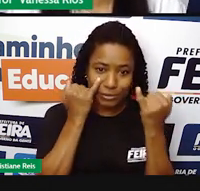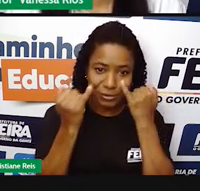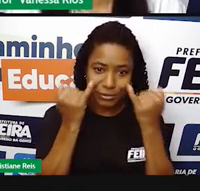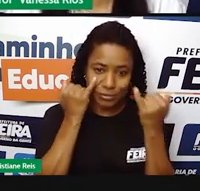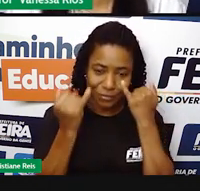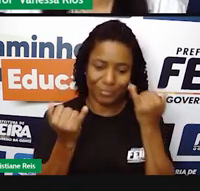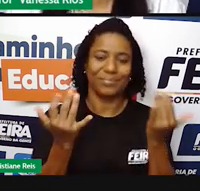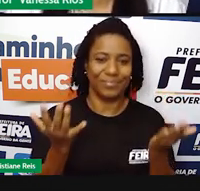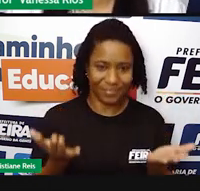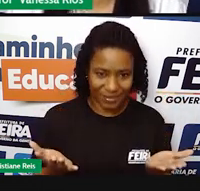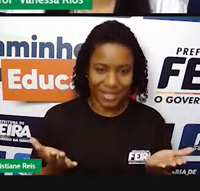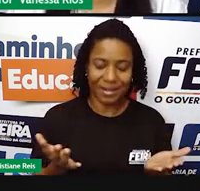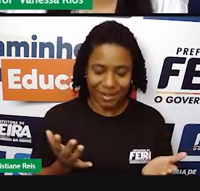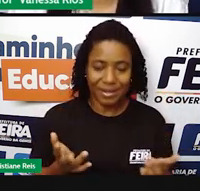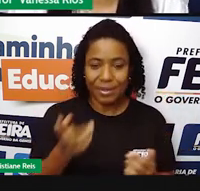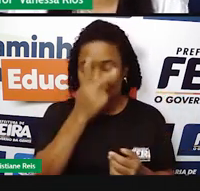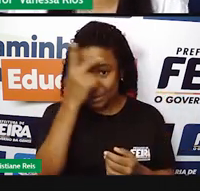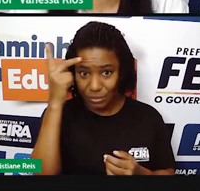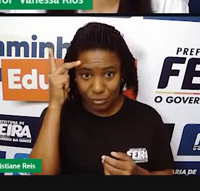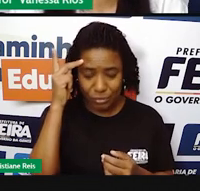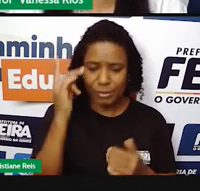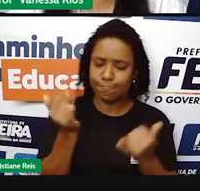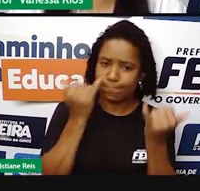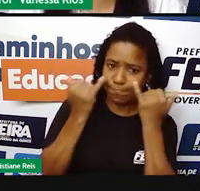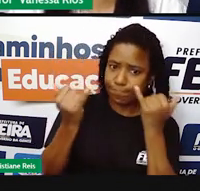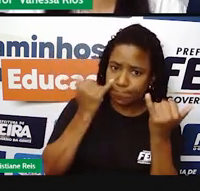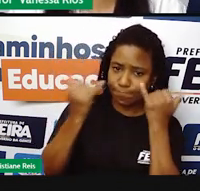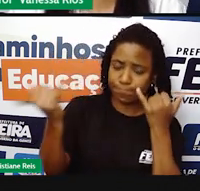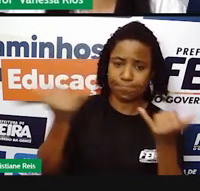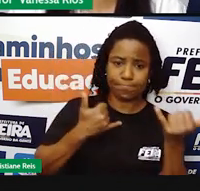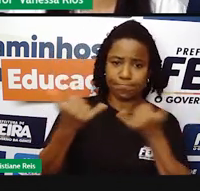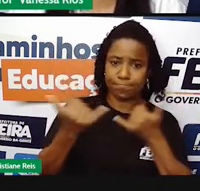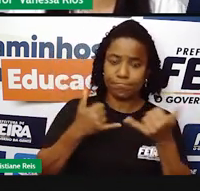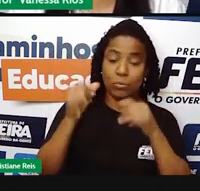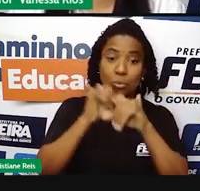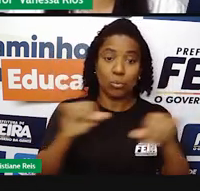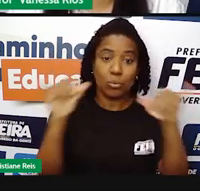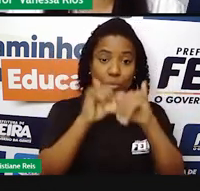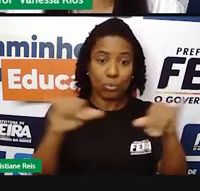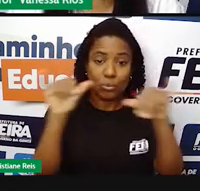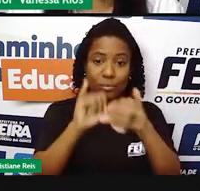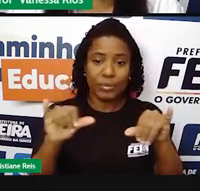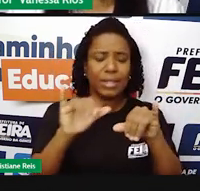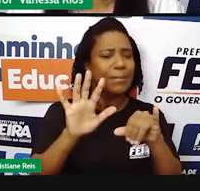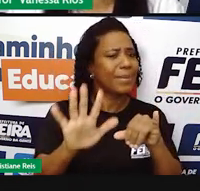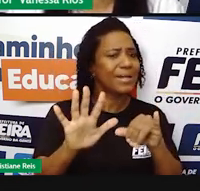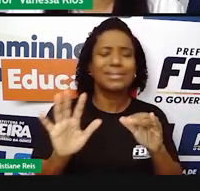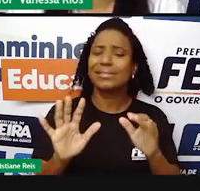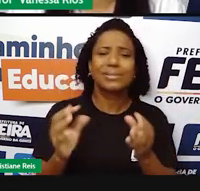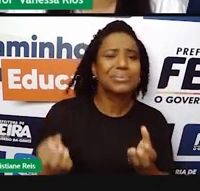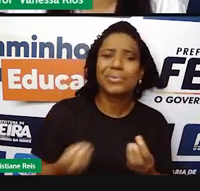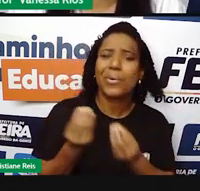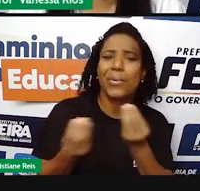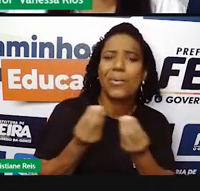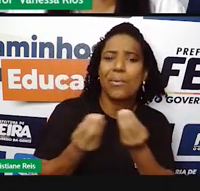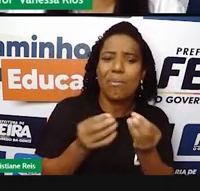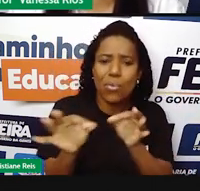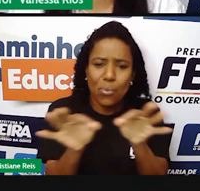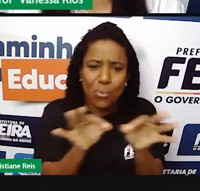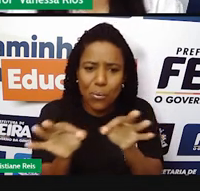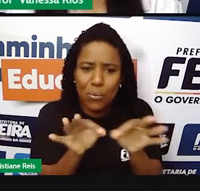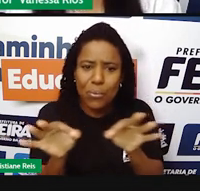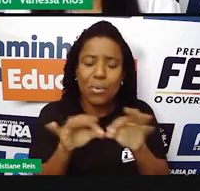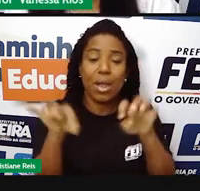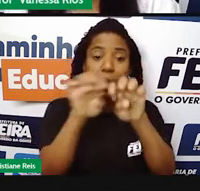pessoas, mas ele não surge assim de forma aleatória, ele não surge sem organização. Tem toda uma